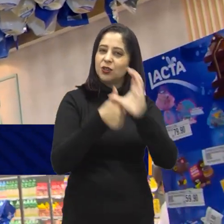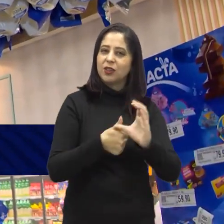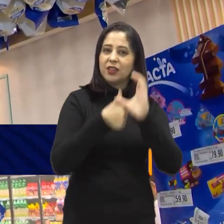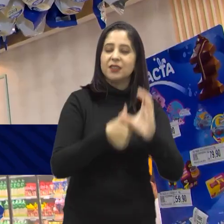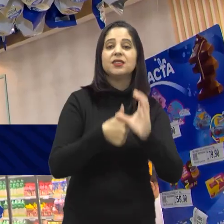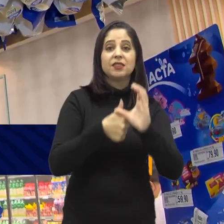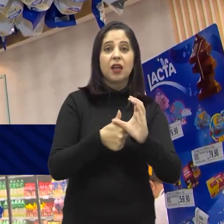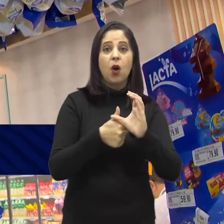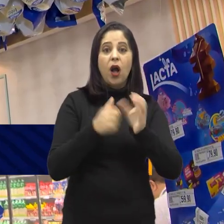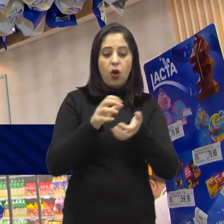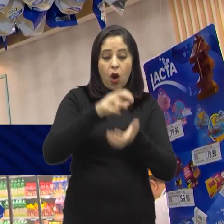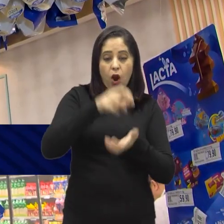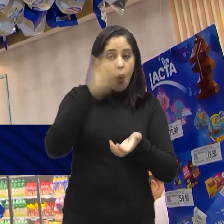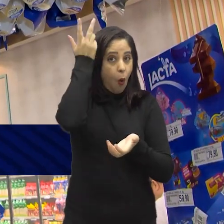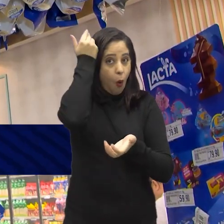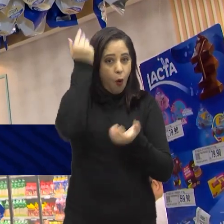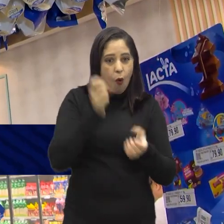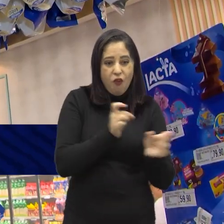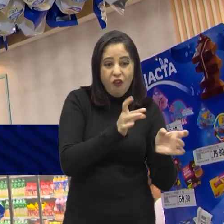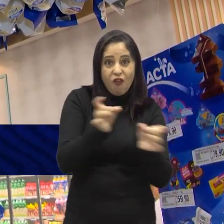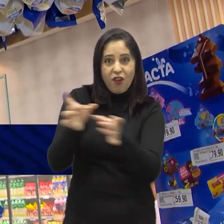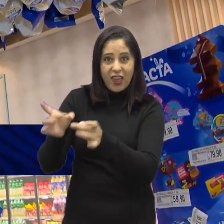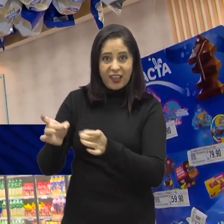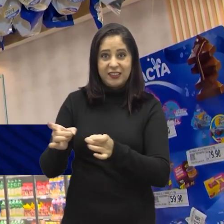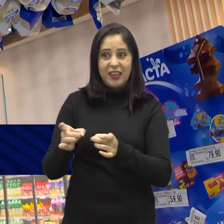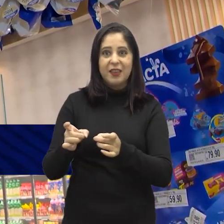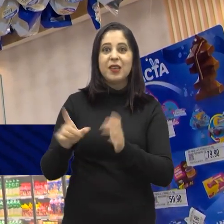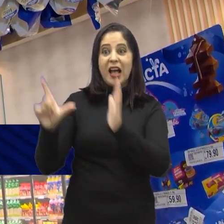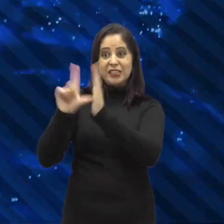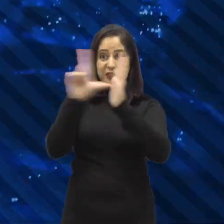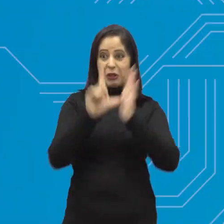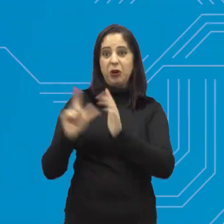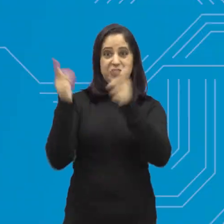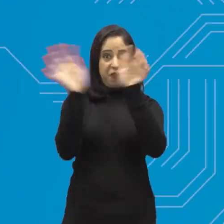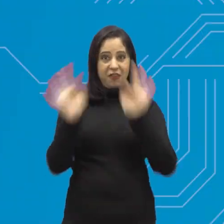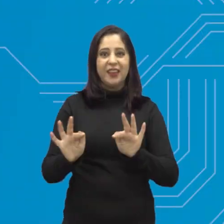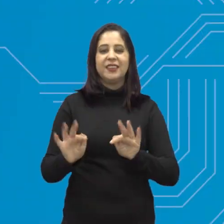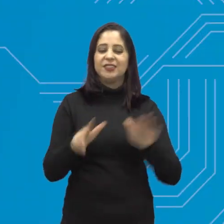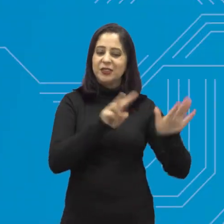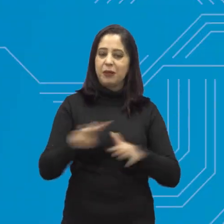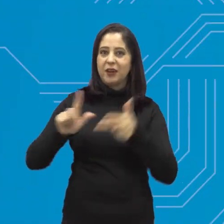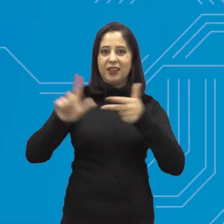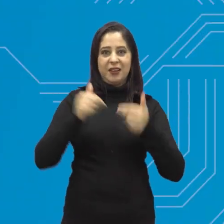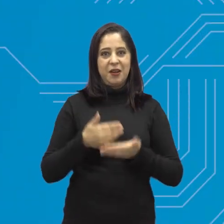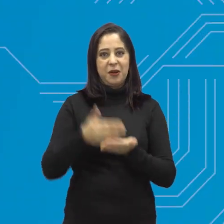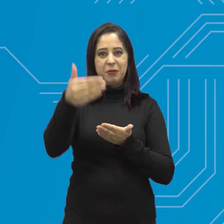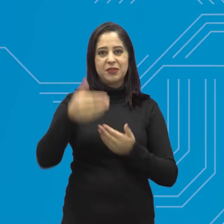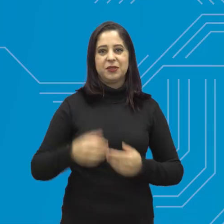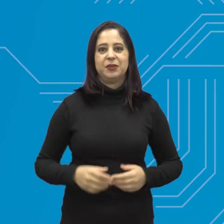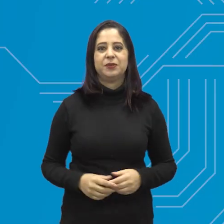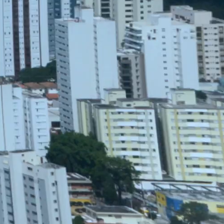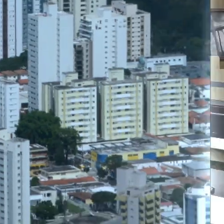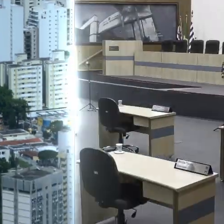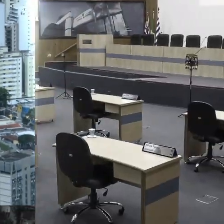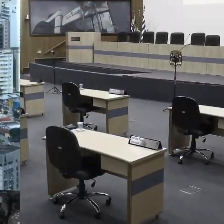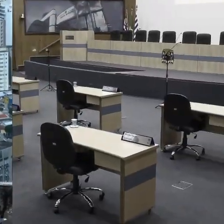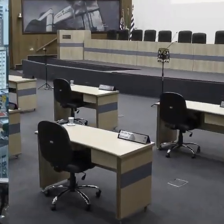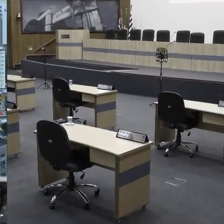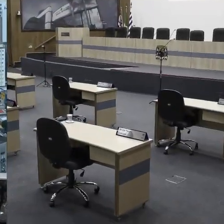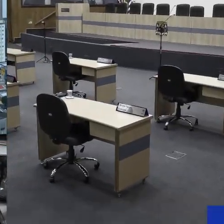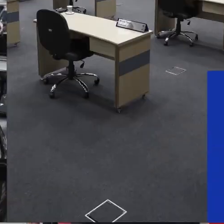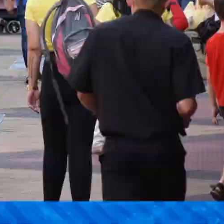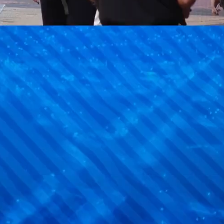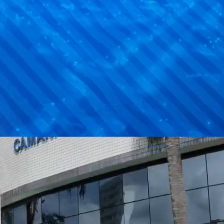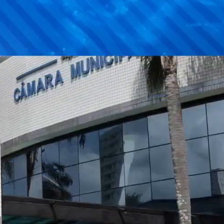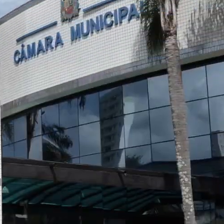aumenta a venda de ovos de Páscoa e anima comerciantes da cidade. O Semana Legislativa está no ar.